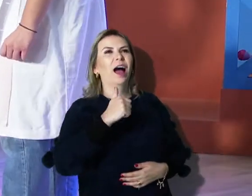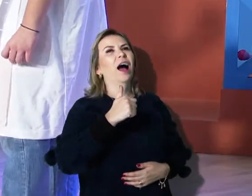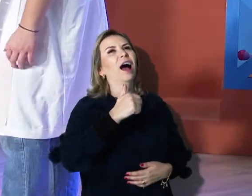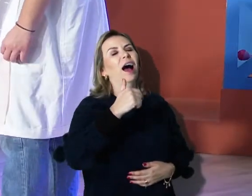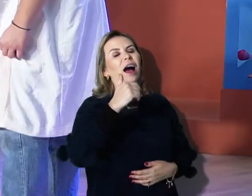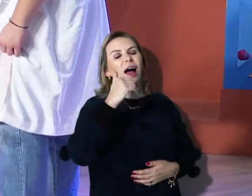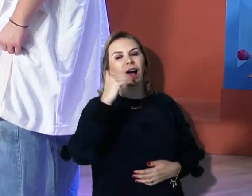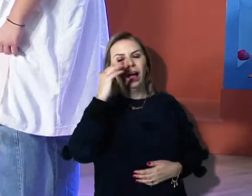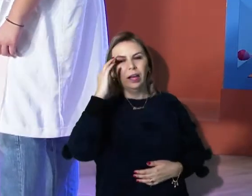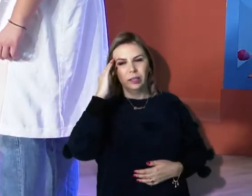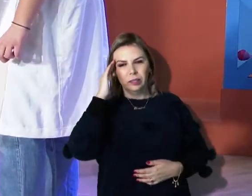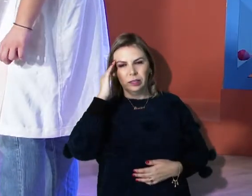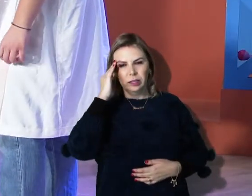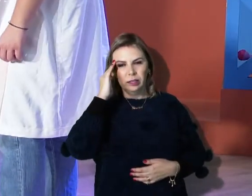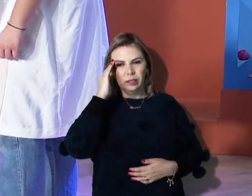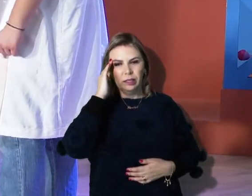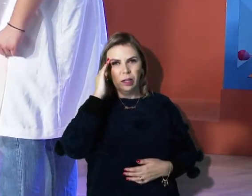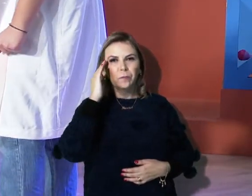sim!